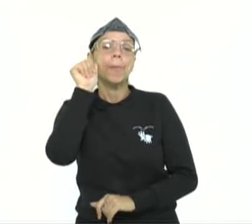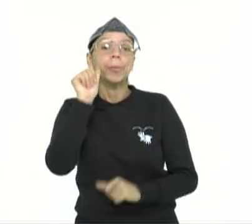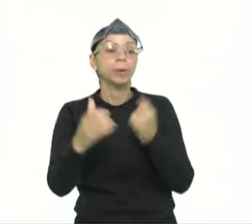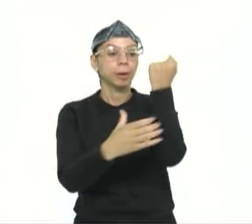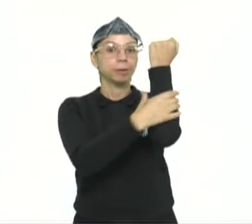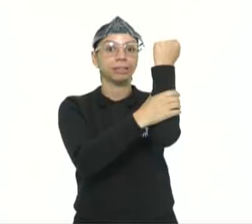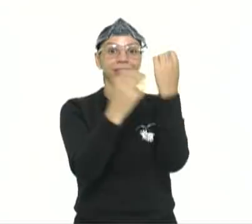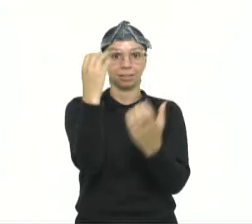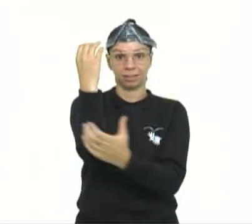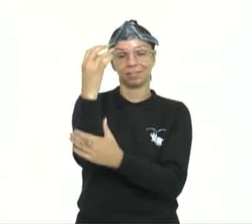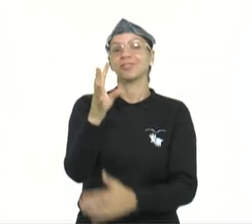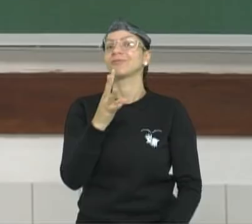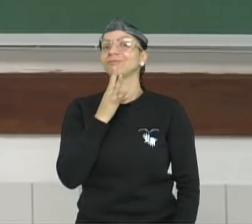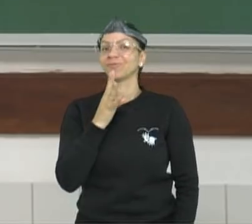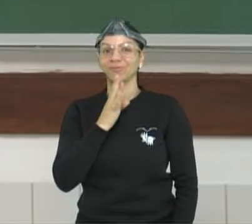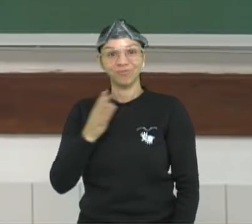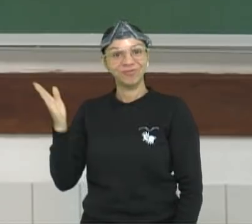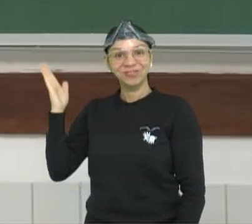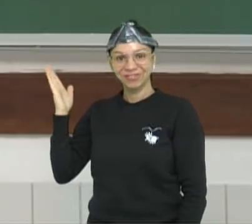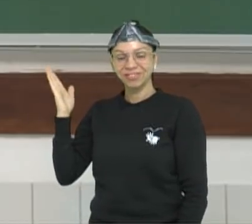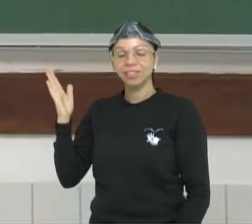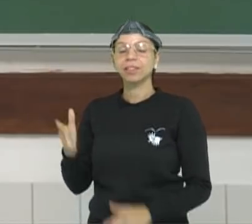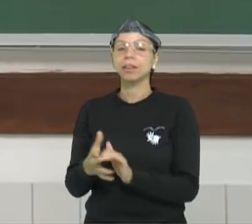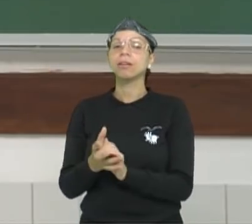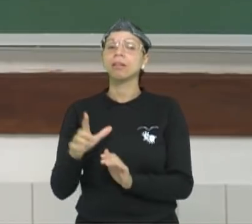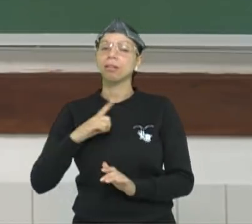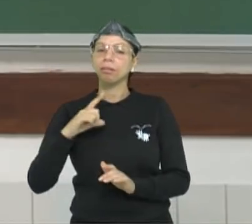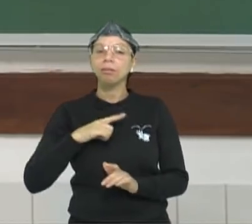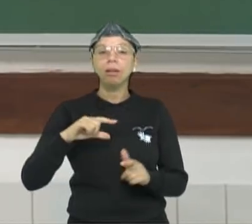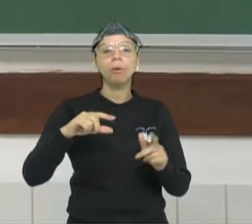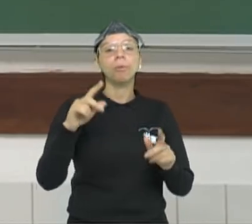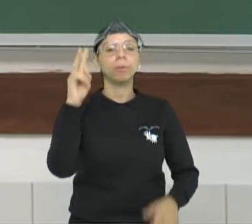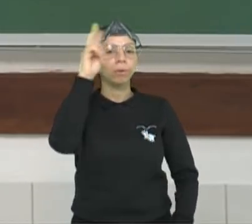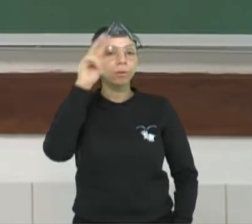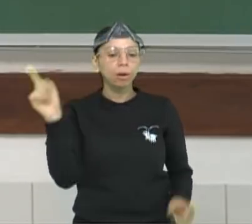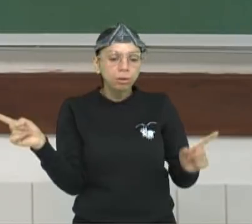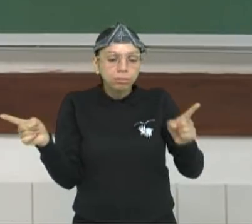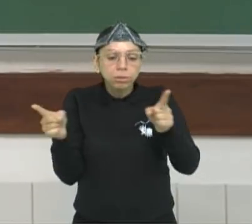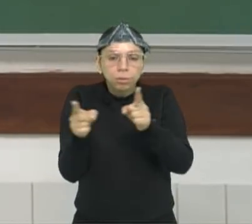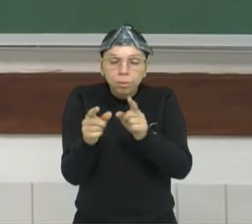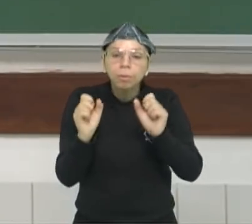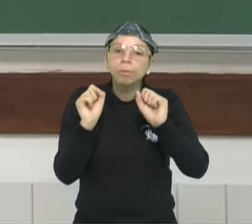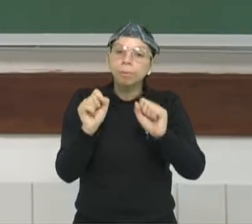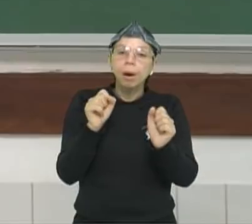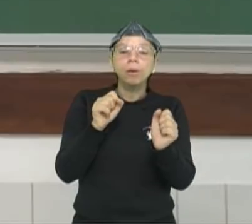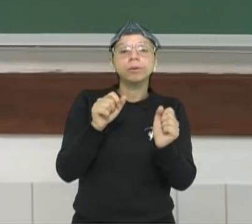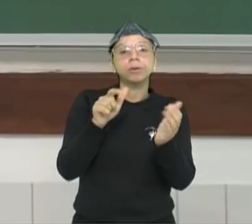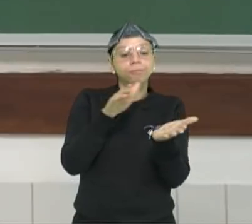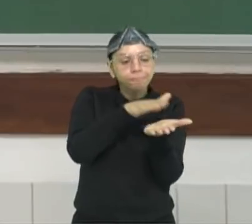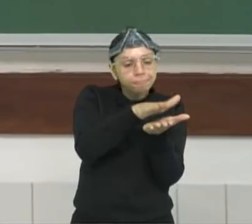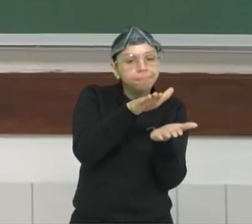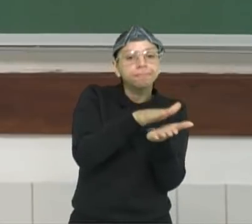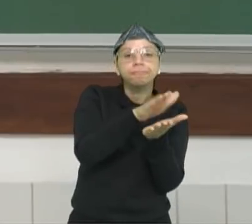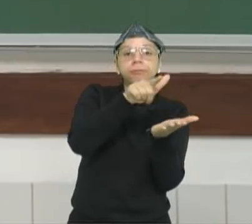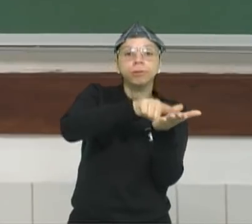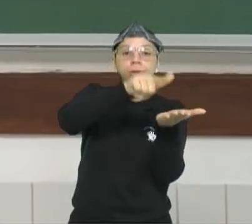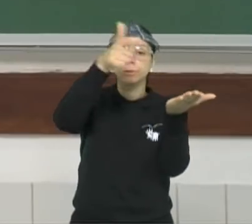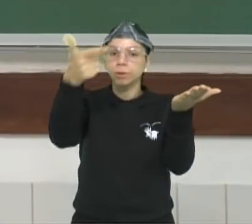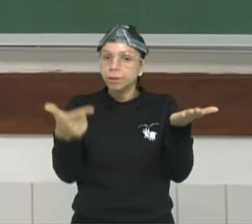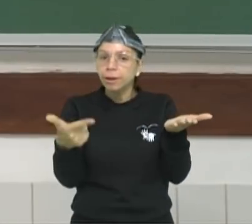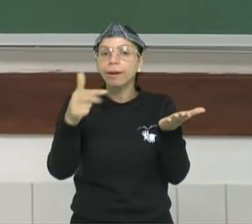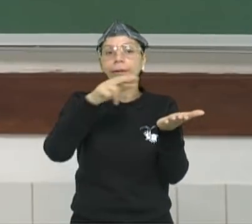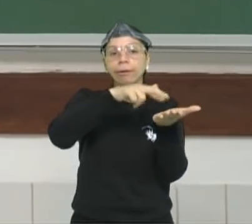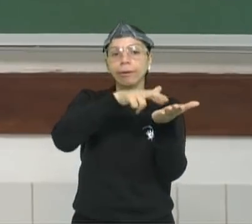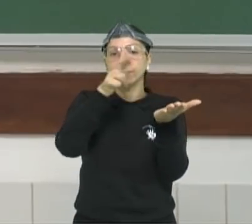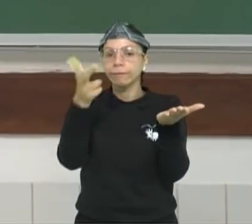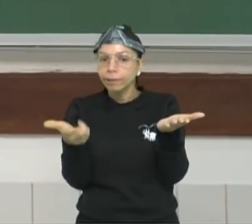né? Então, são histórias curtas, elas podem ser publicadas em jornais, em revistas, em livros, lembram